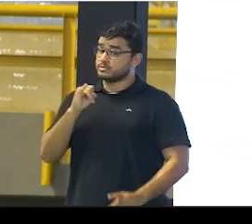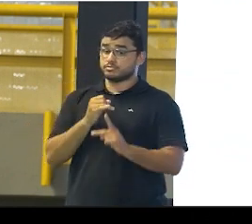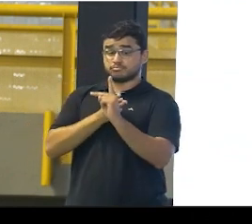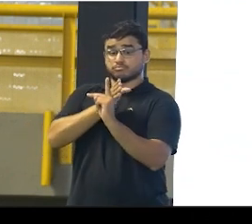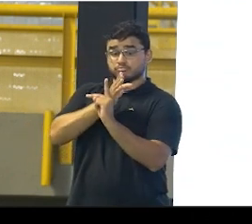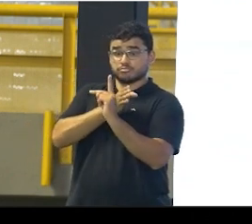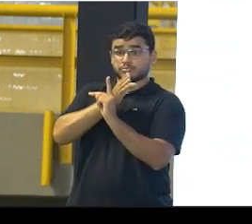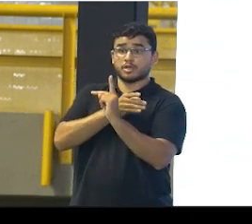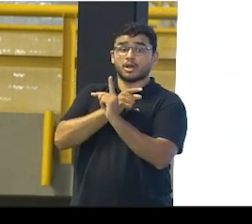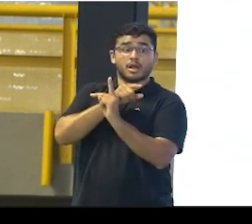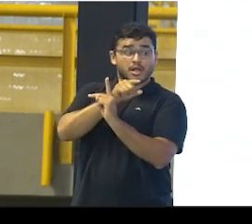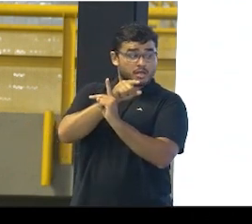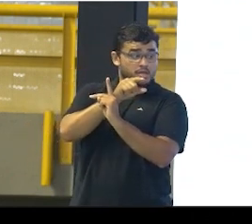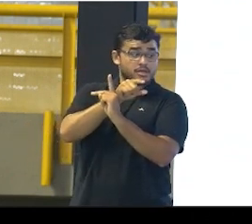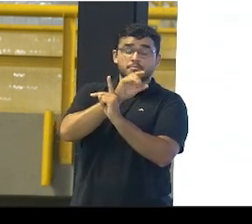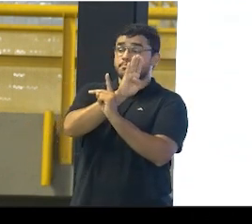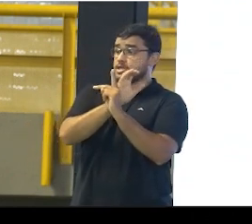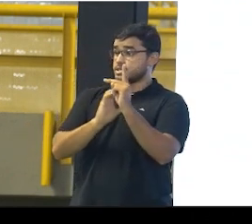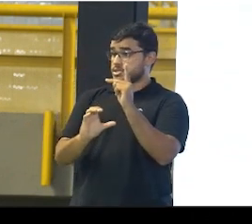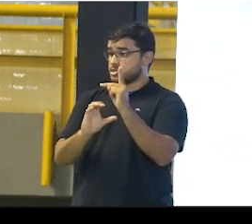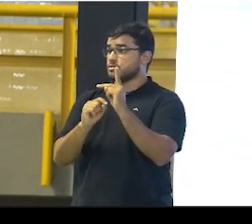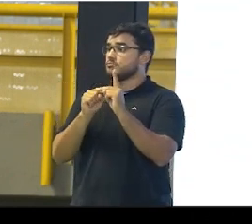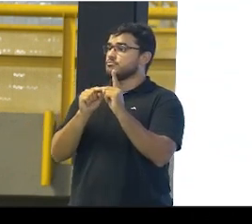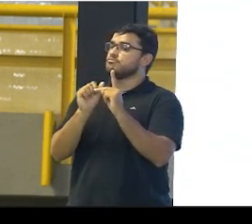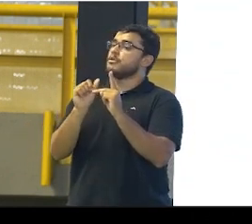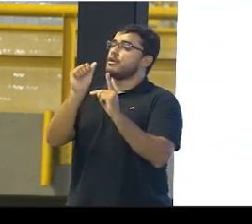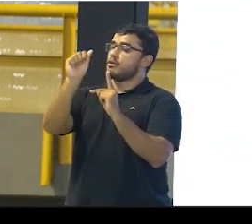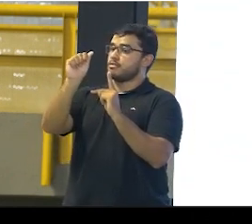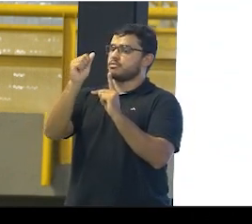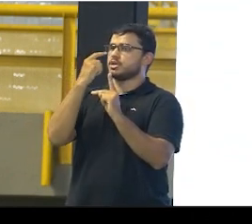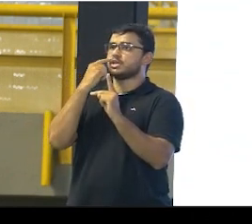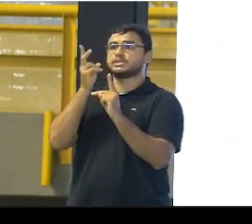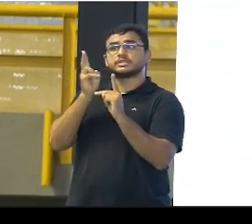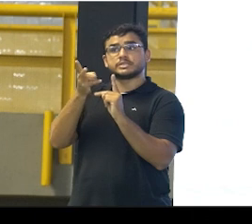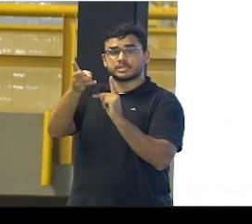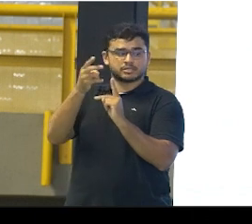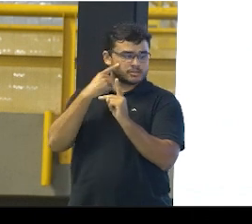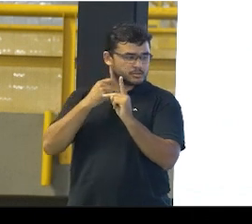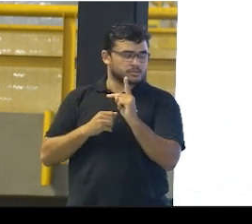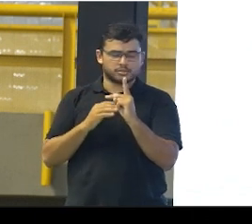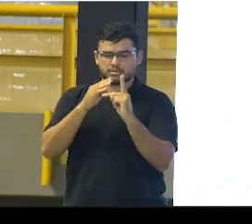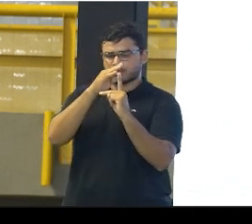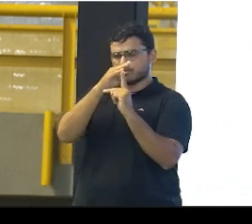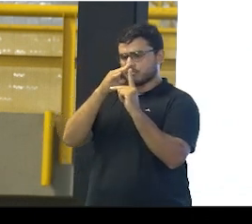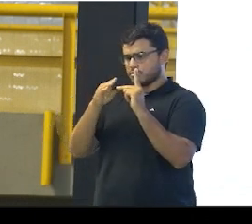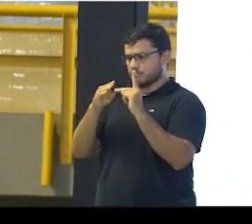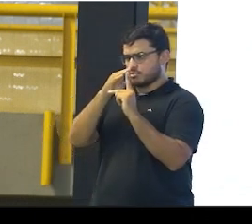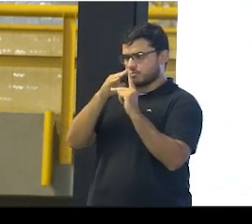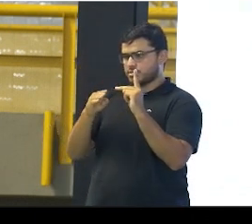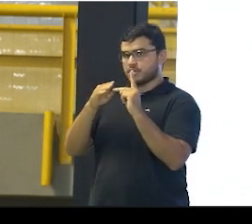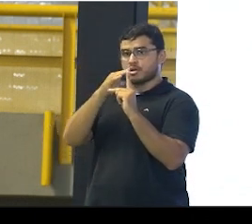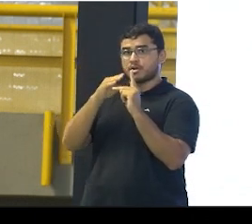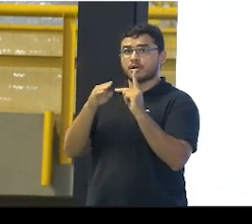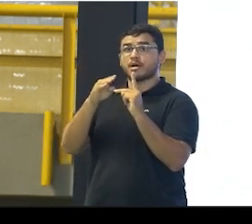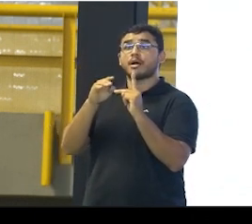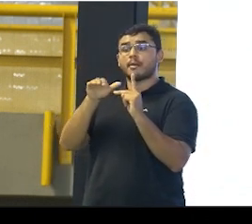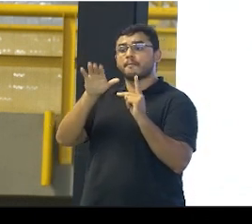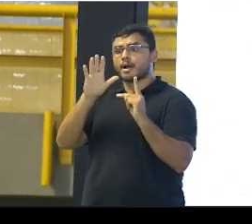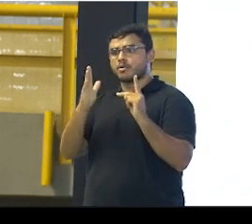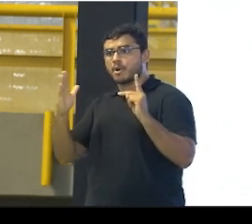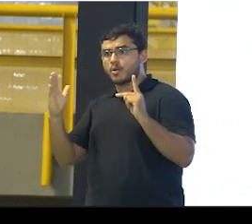menor lado, está sempre o menor ângulo. Então, se esse ângulo aqui é o menor, aquele é o lado